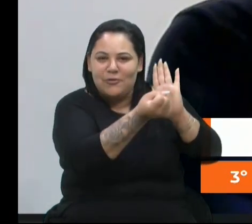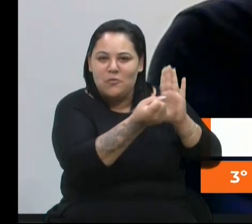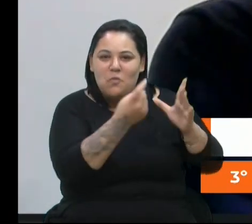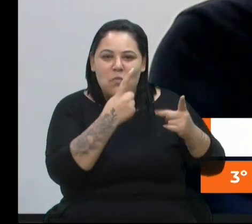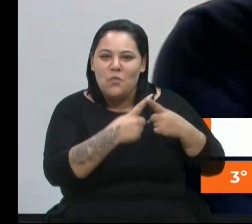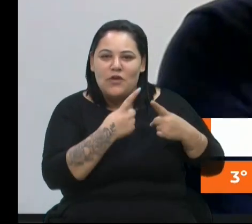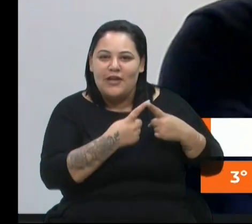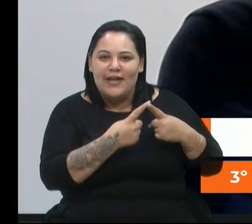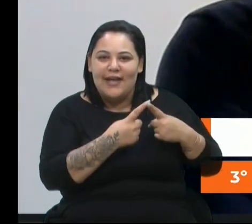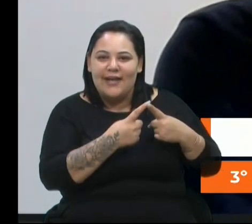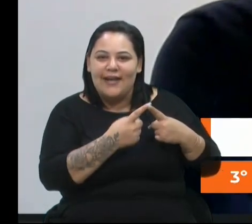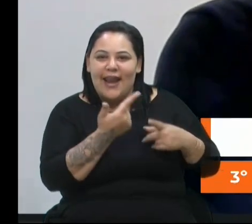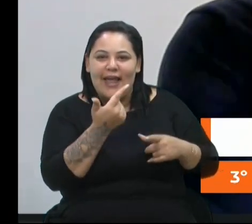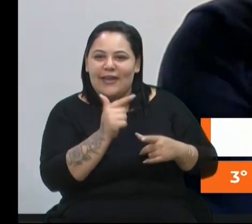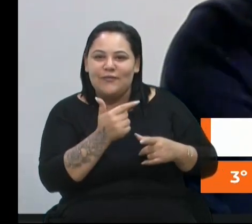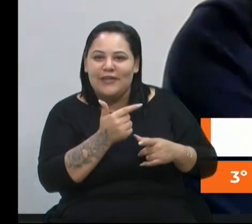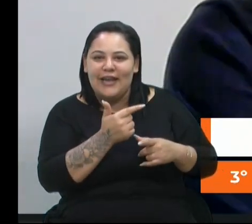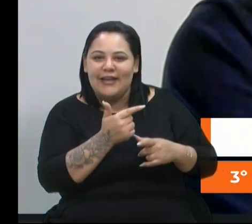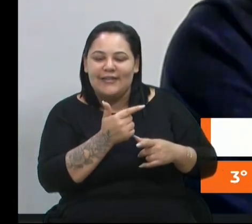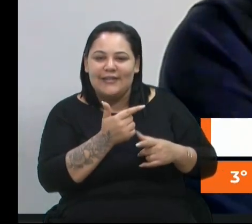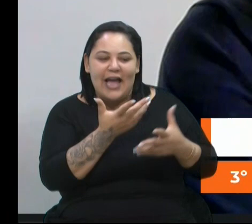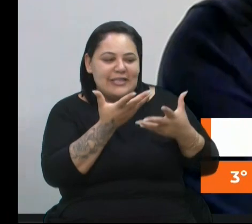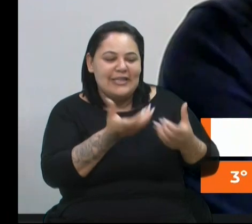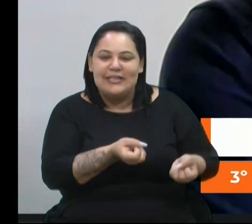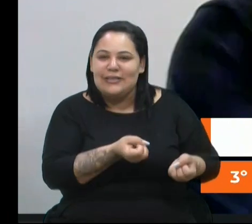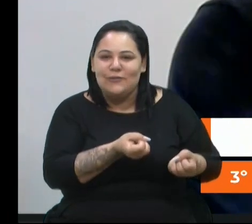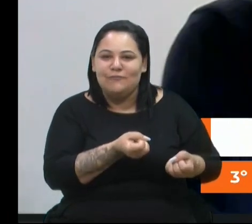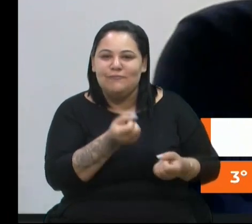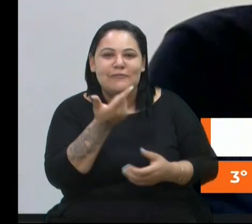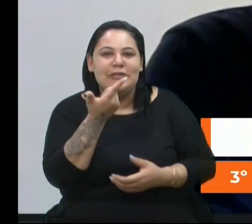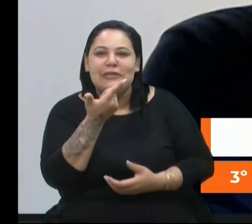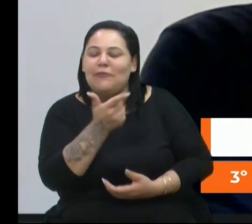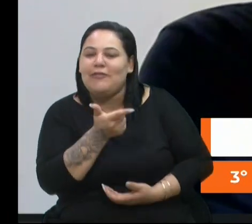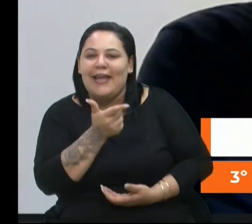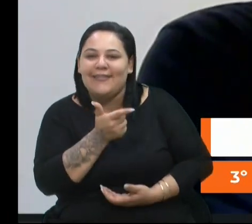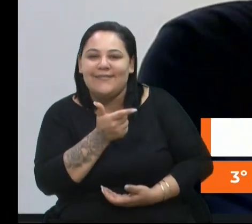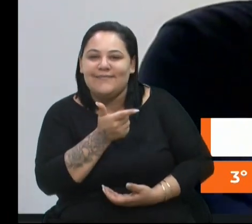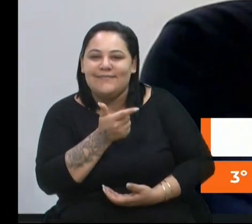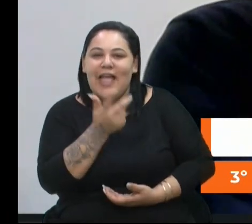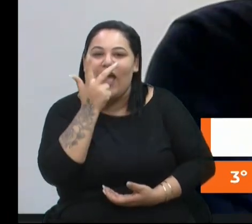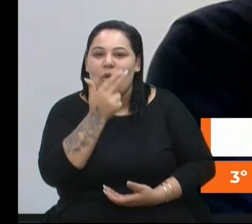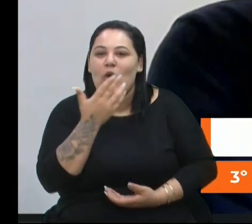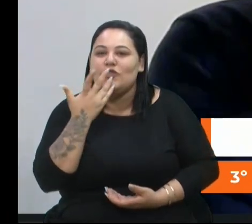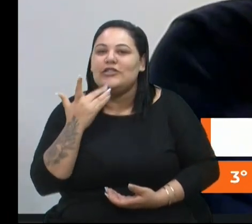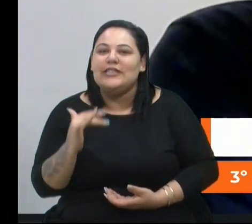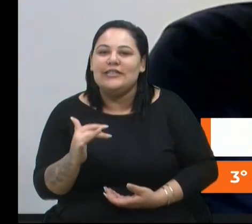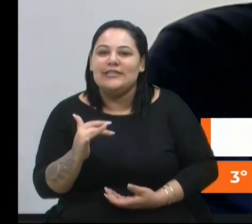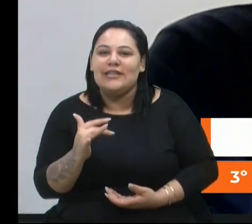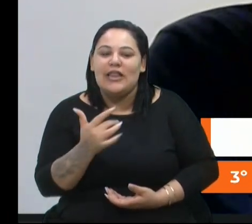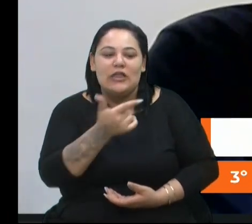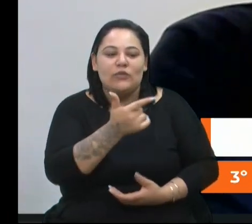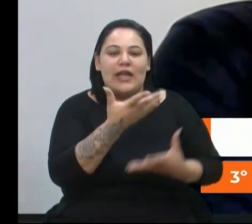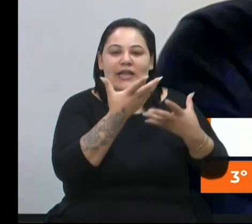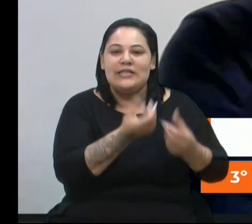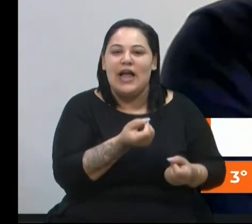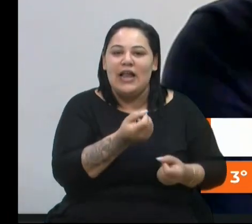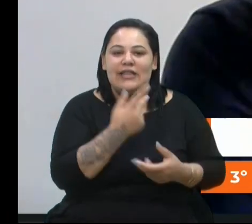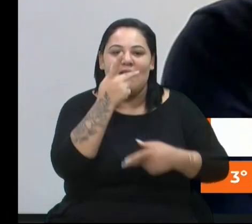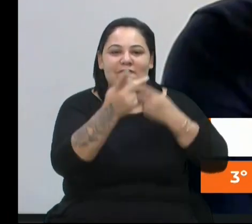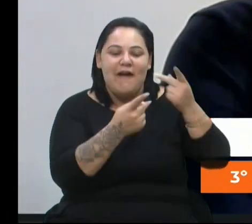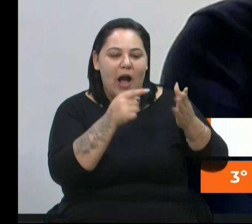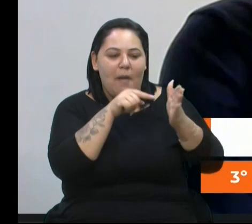validação, na maioria das vezes, ali ela não tem a aceitação, das suas falas, das suas perguntas, das